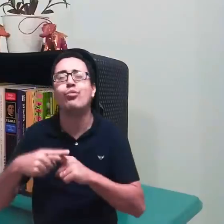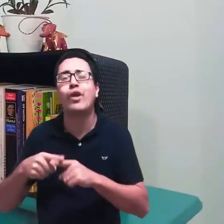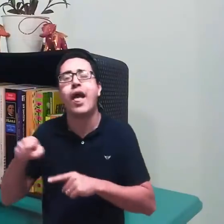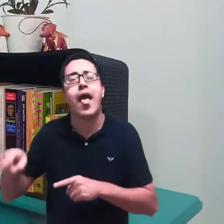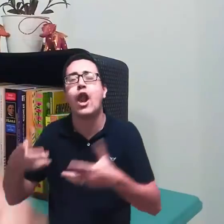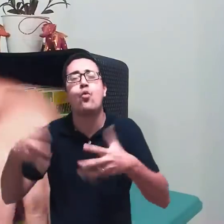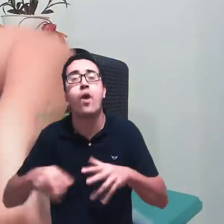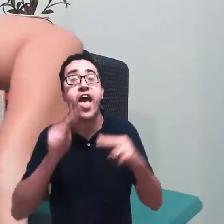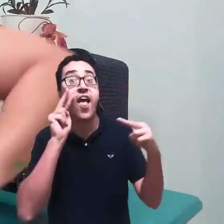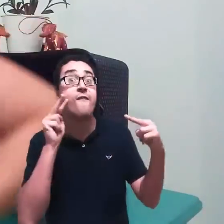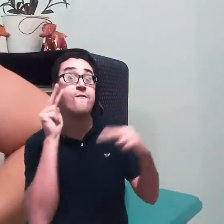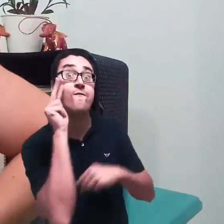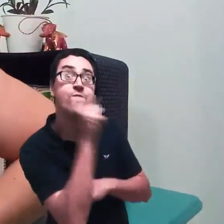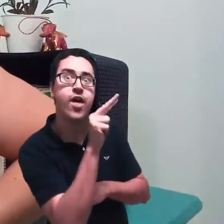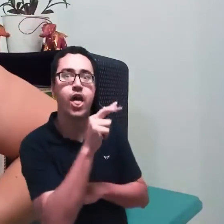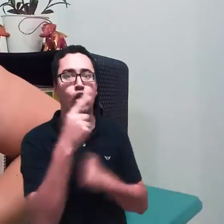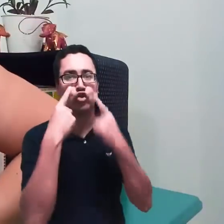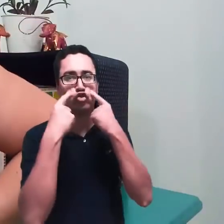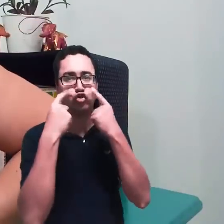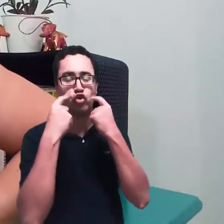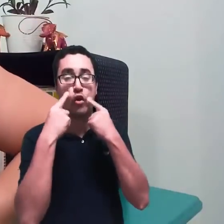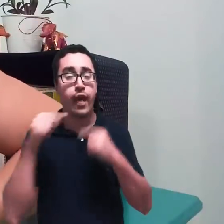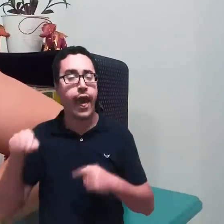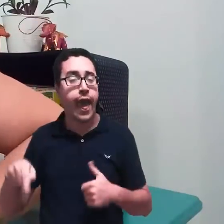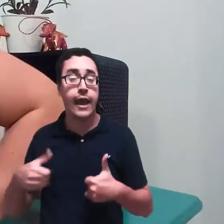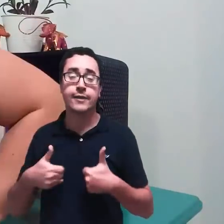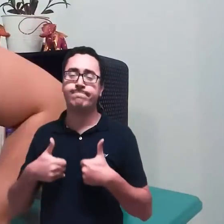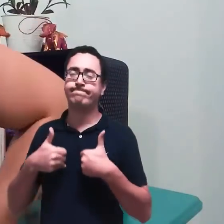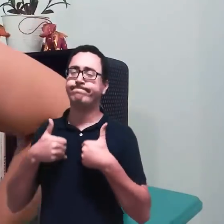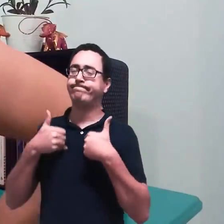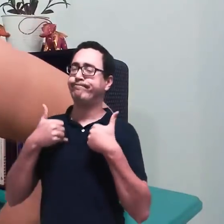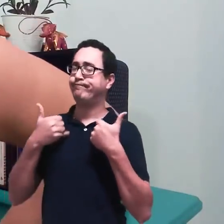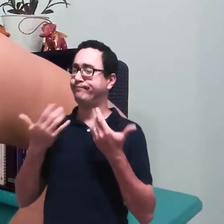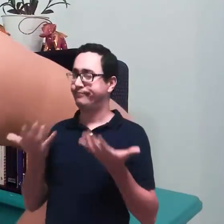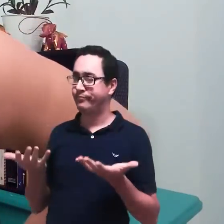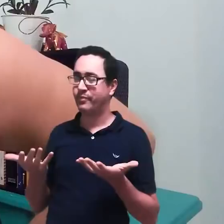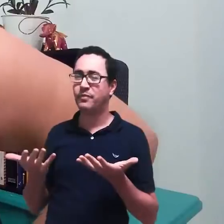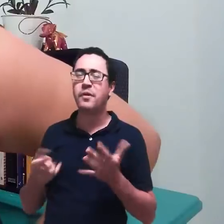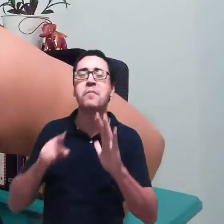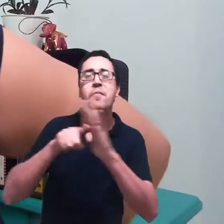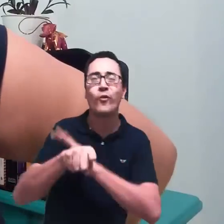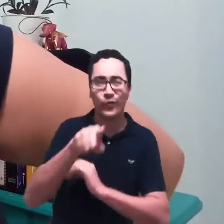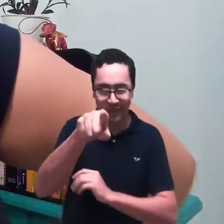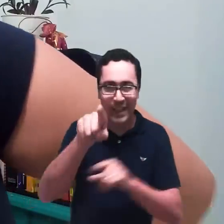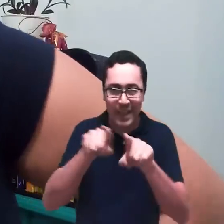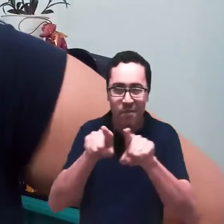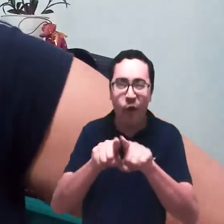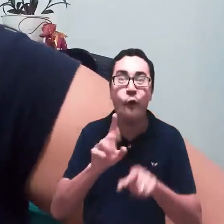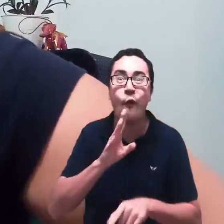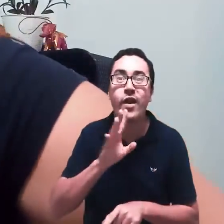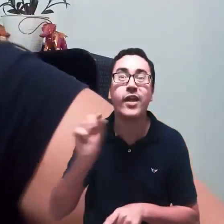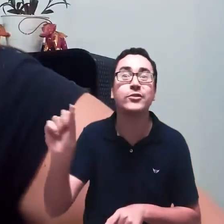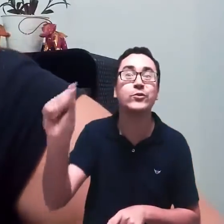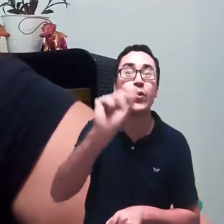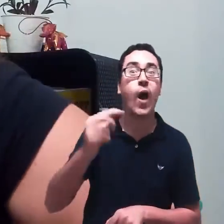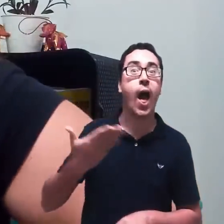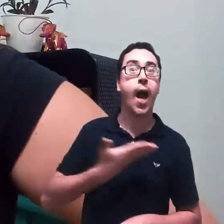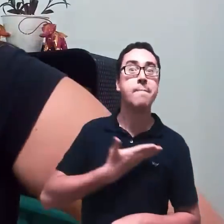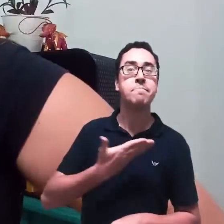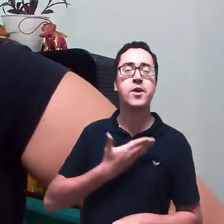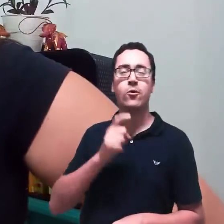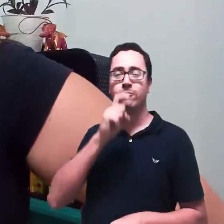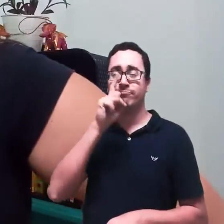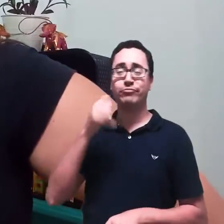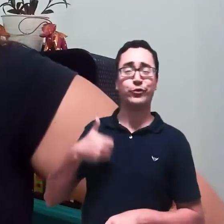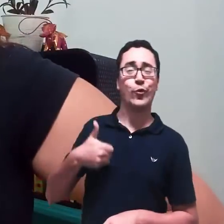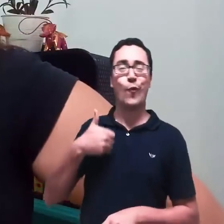chorar. Era uma flor tão orgulhosa. Quem é que não conhece um amiguinho orgulhoso, hein?